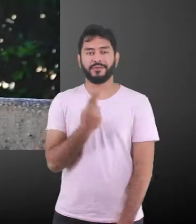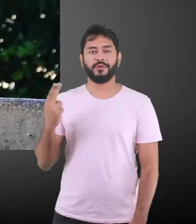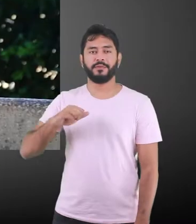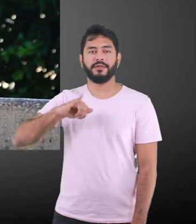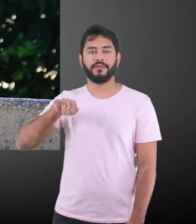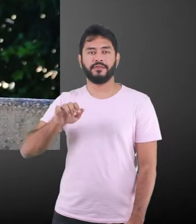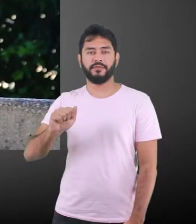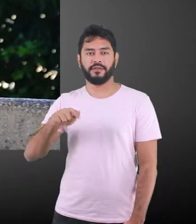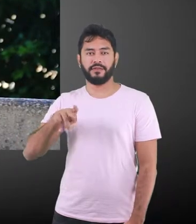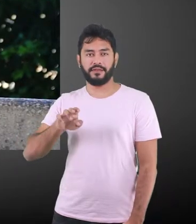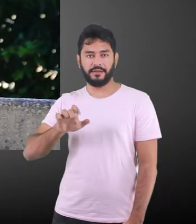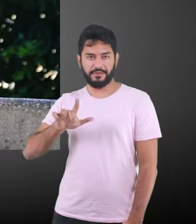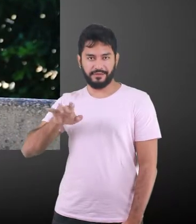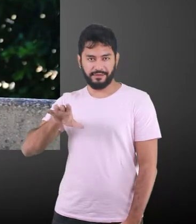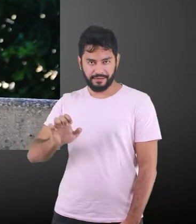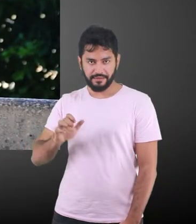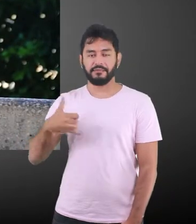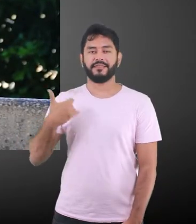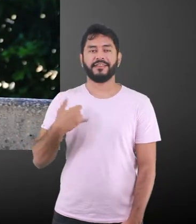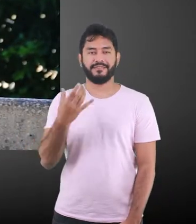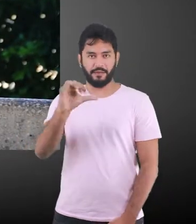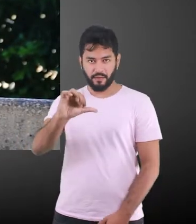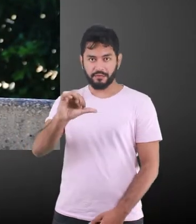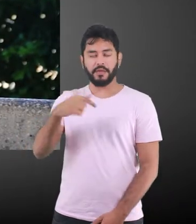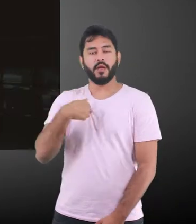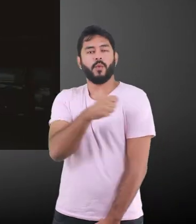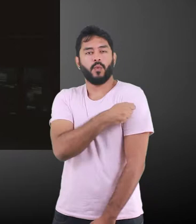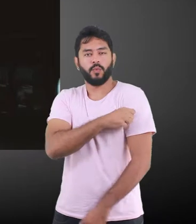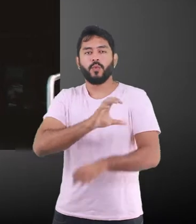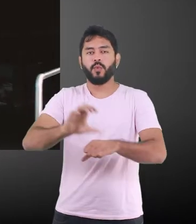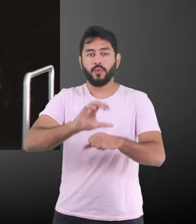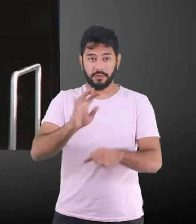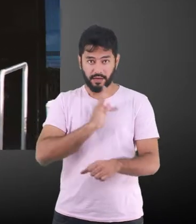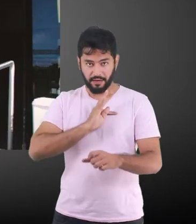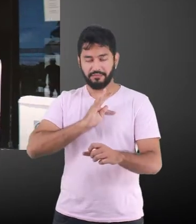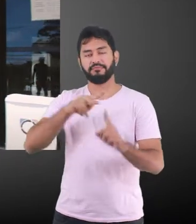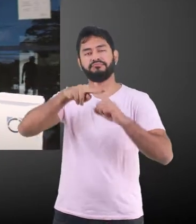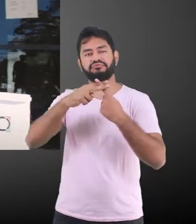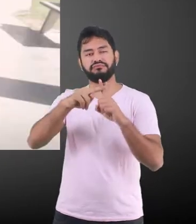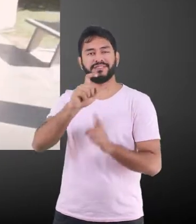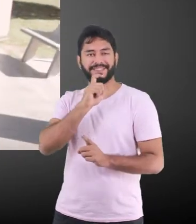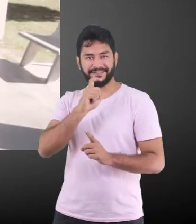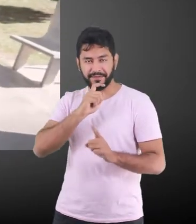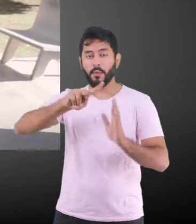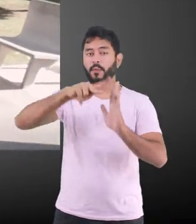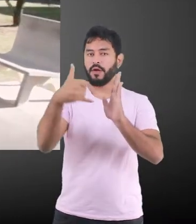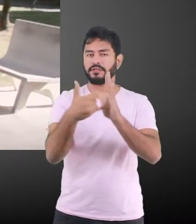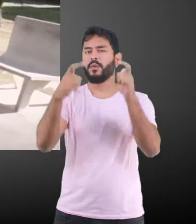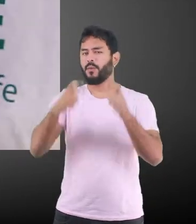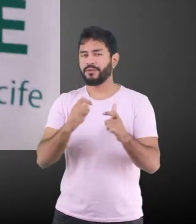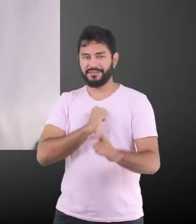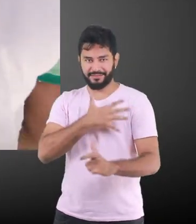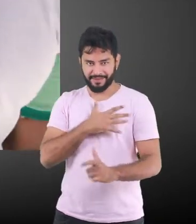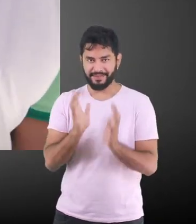Meu nome é Jaqueline Farias, tenho 39 anos, sou estudante do curso técnico Refrigeração e Climatização, PROEJA,